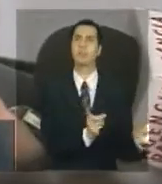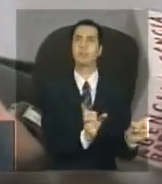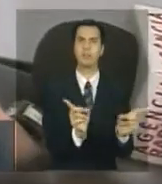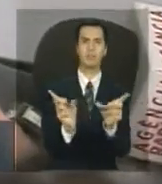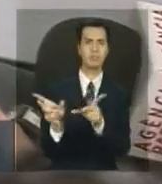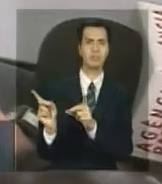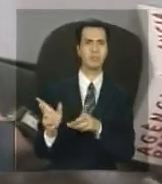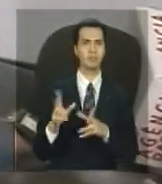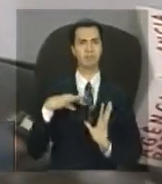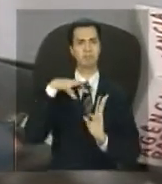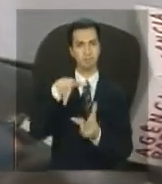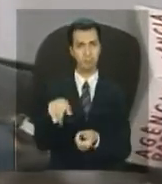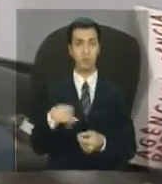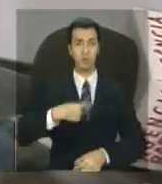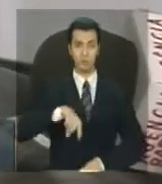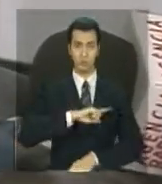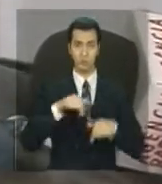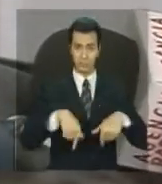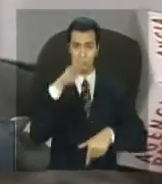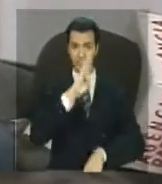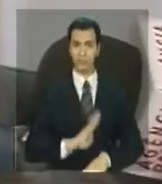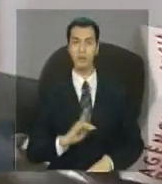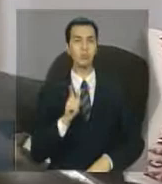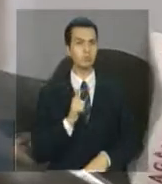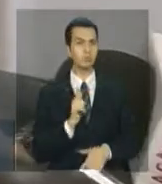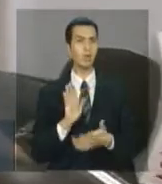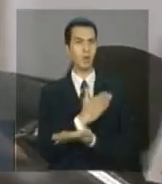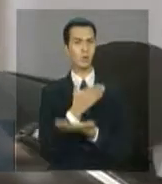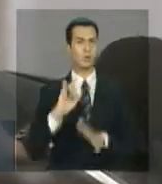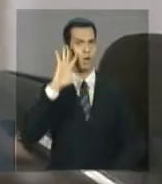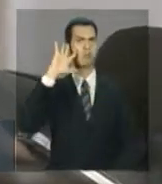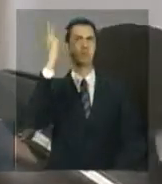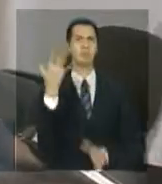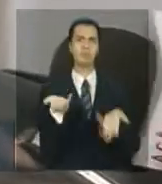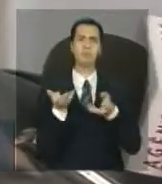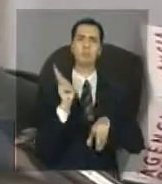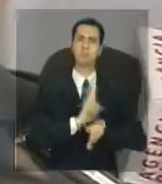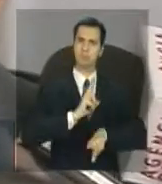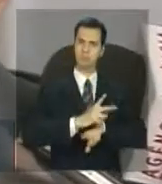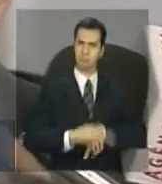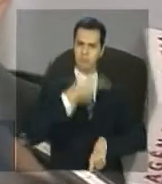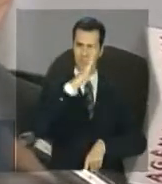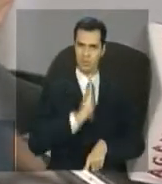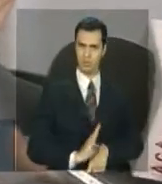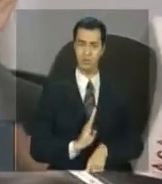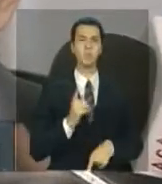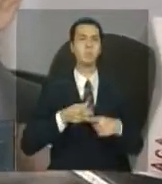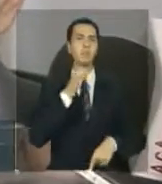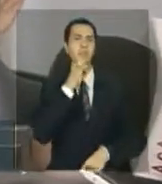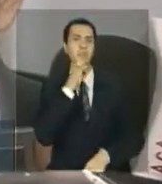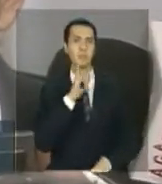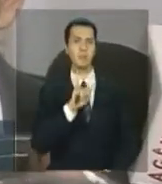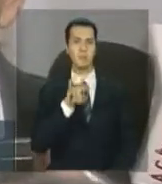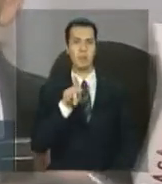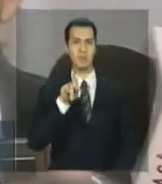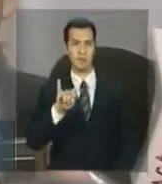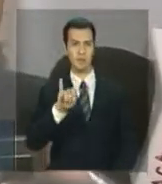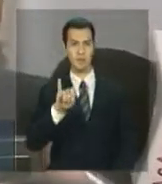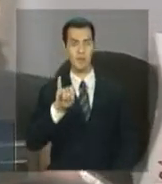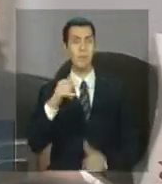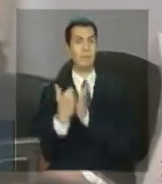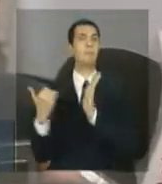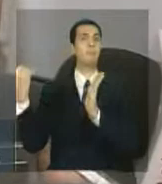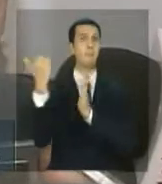Nós temos tomado medidas de defesa comercial, já está em vigor, por exemplo, o IPI maior para os carros,